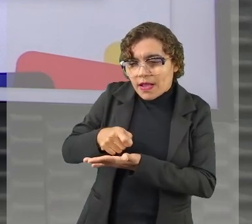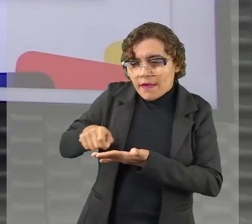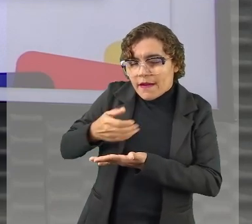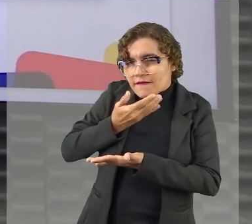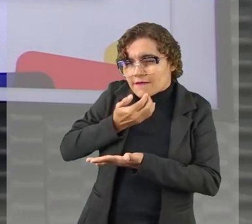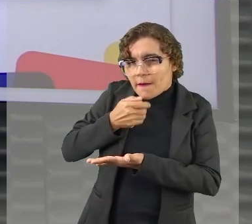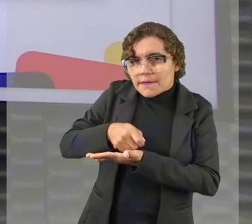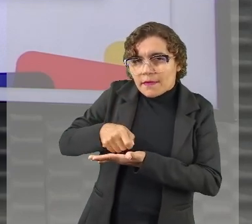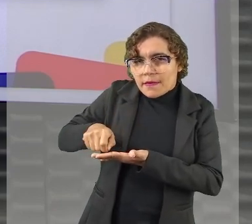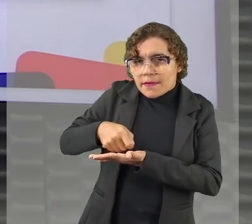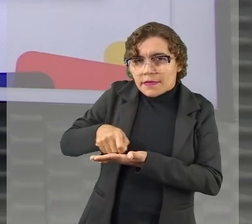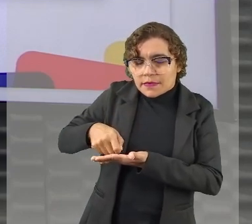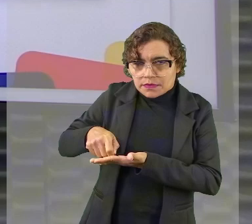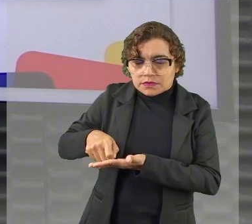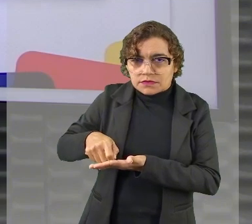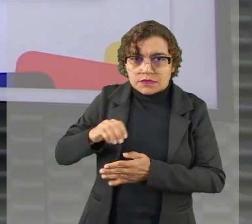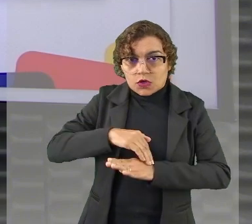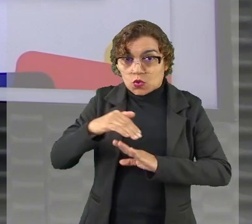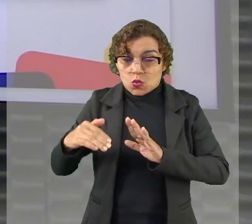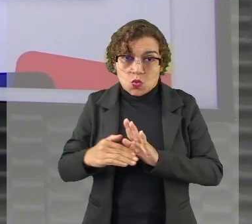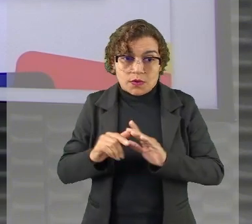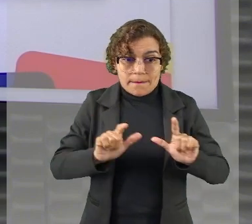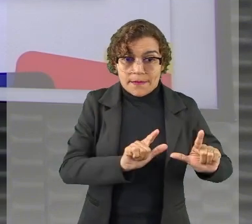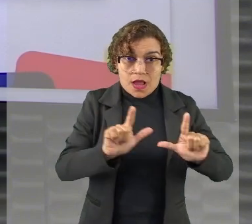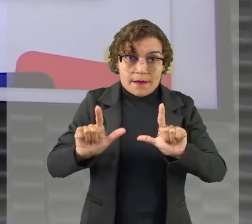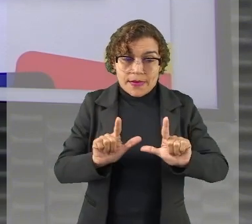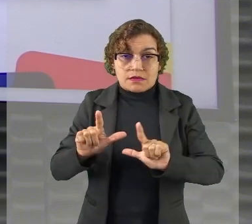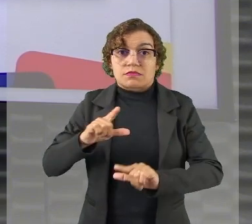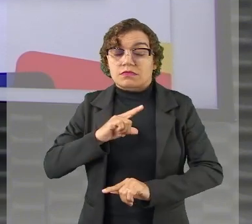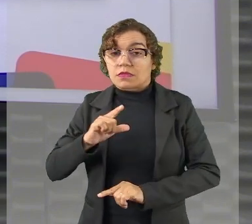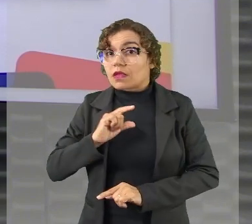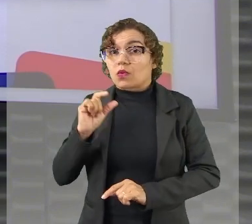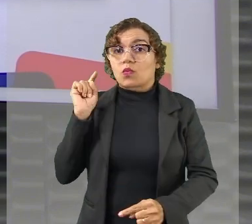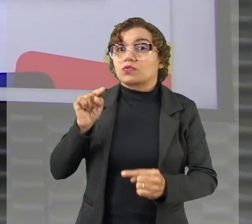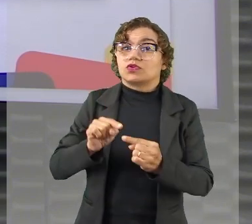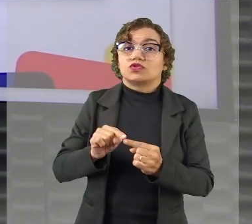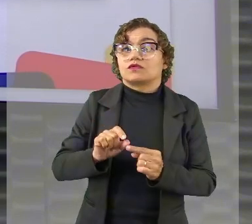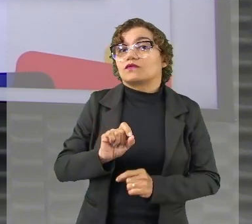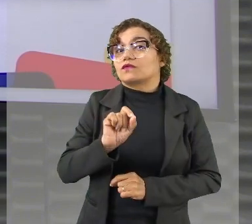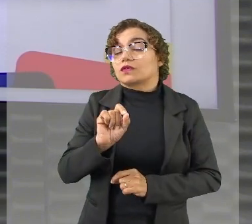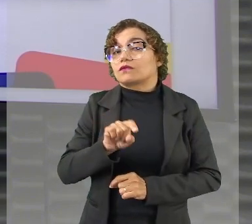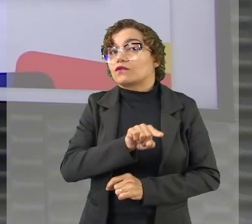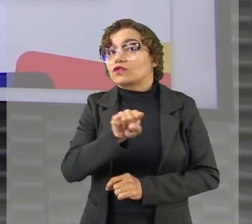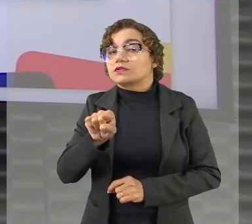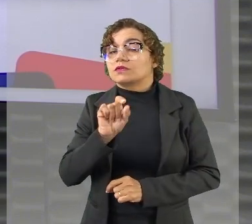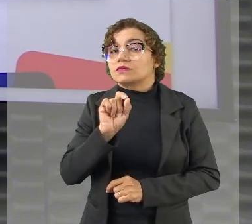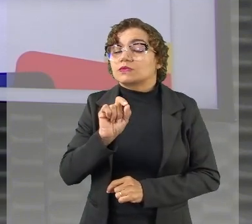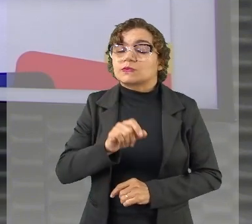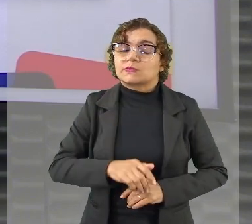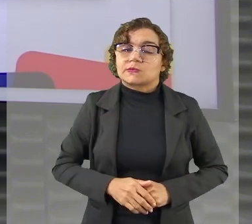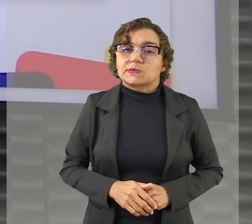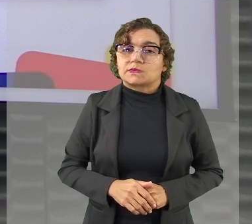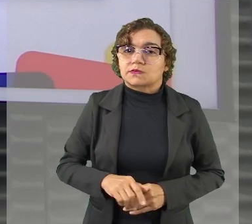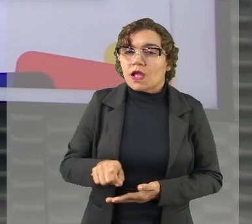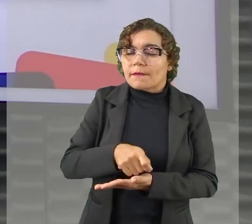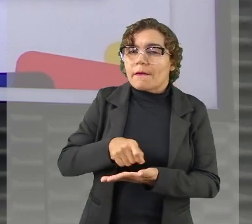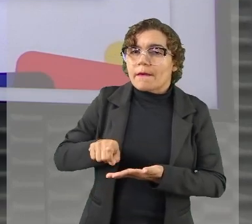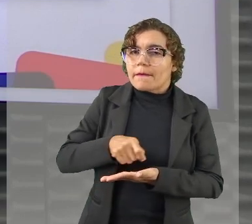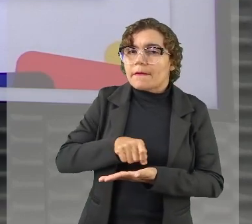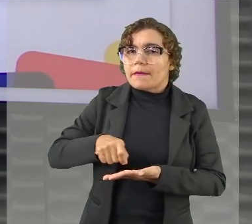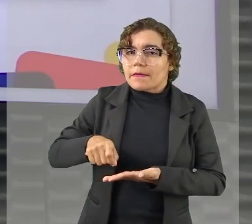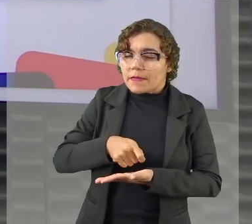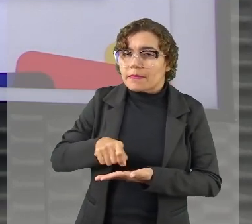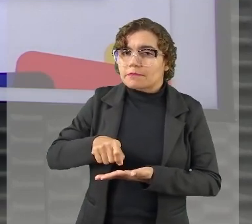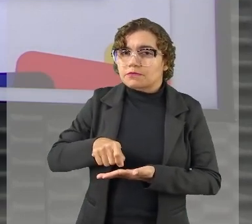anotações, Todos esses slides aqui têm a finalidade justamente de vocês colocarem, anotarem isso